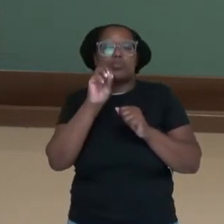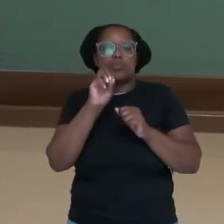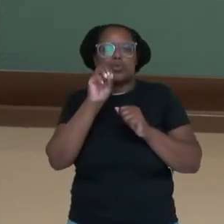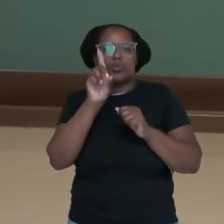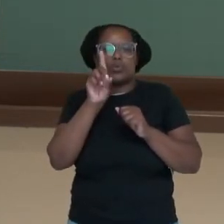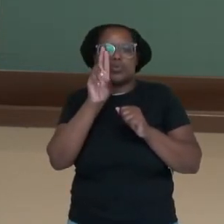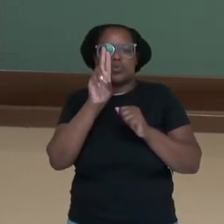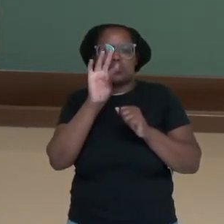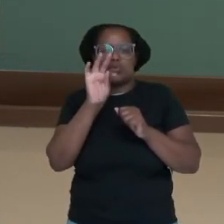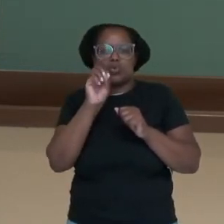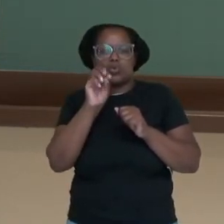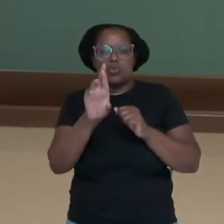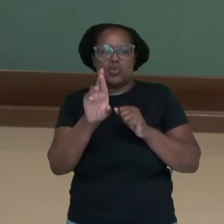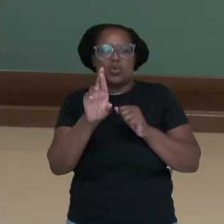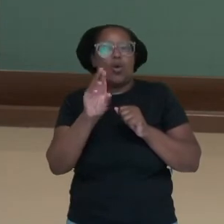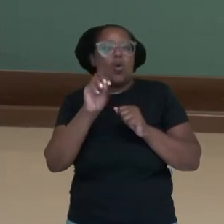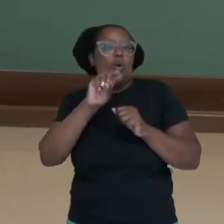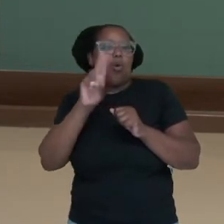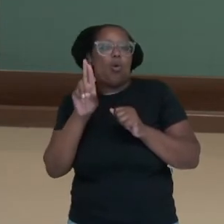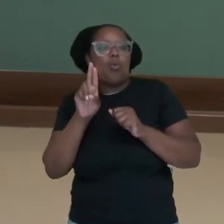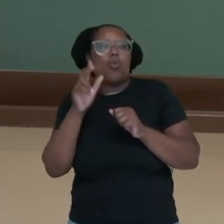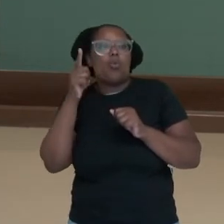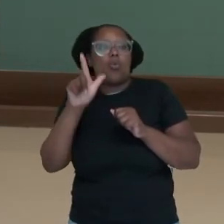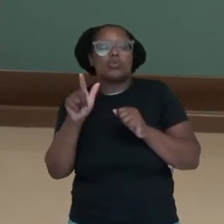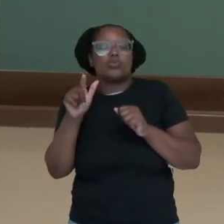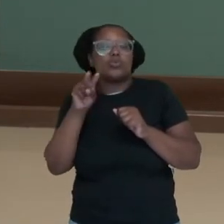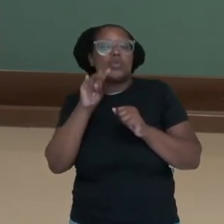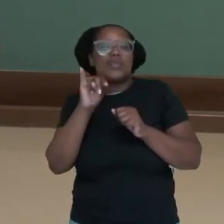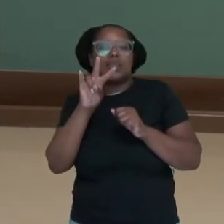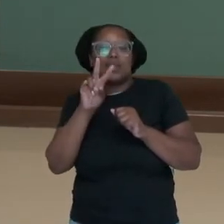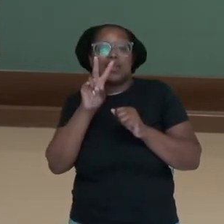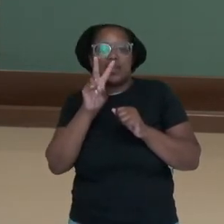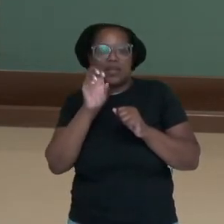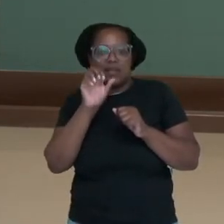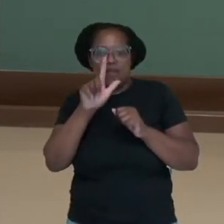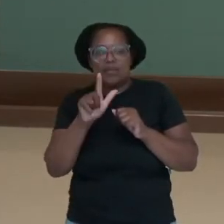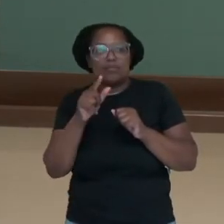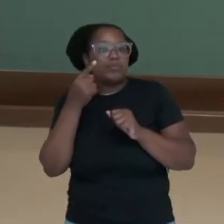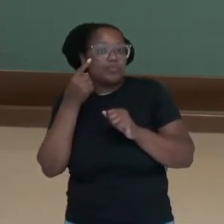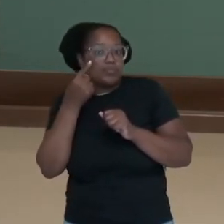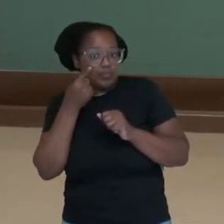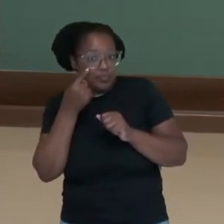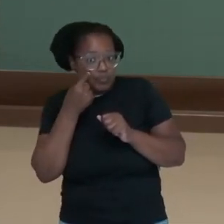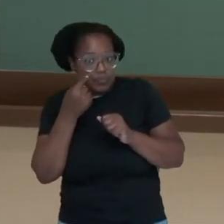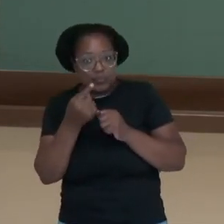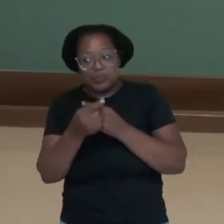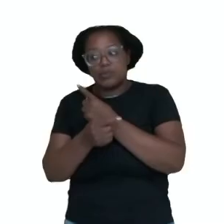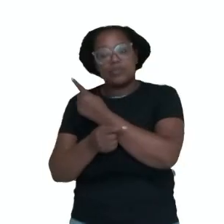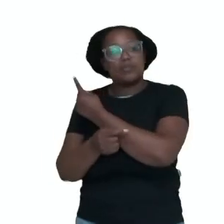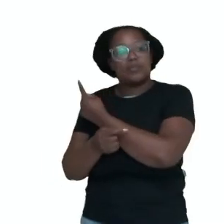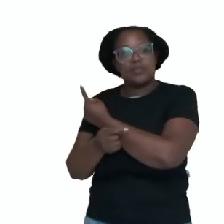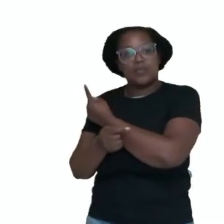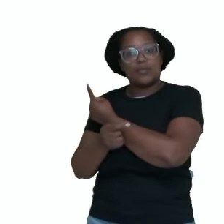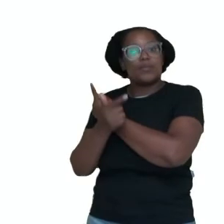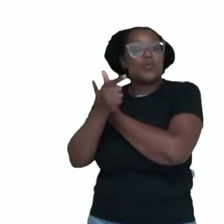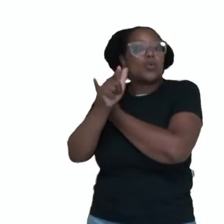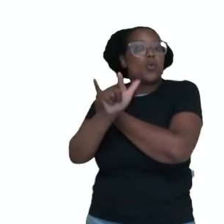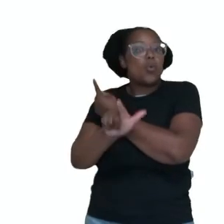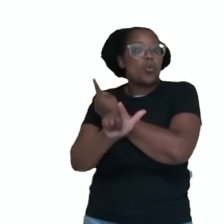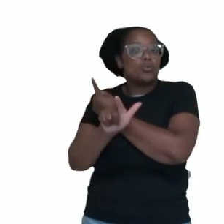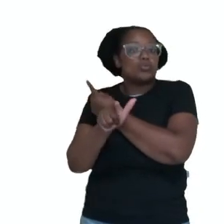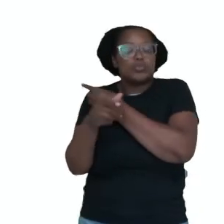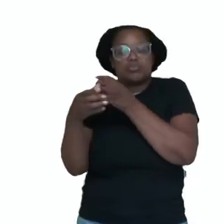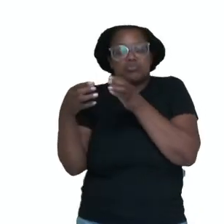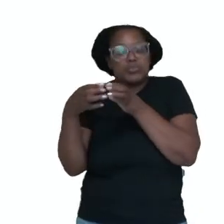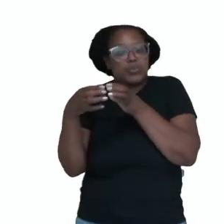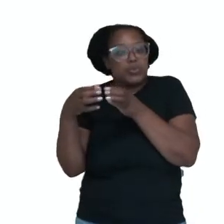indicar como nível trófico. E aqui a gente tem uma representação de uma outra cadeia alimentar.